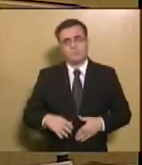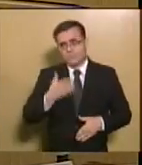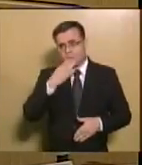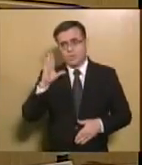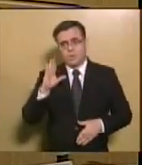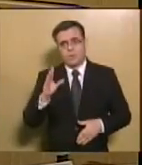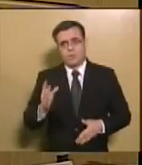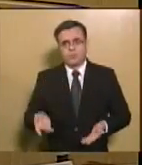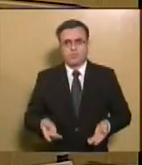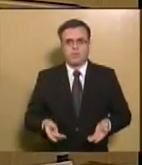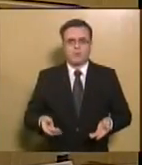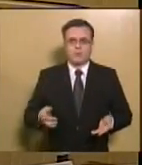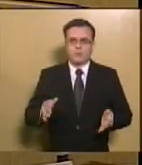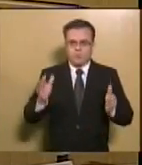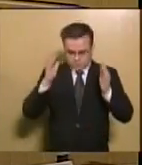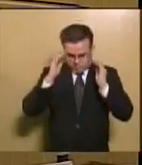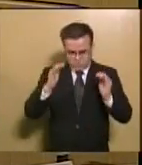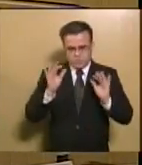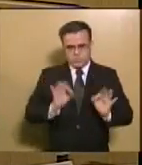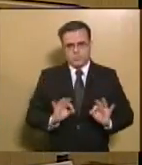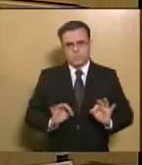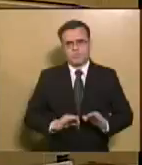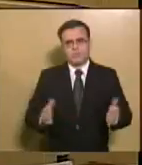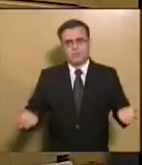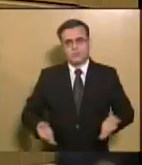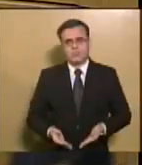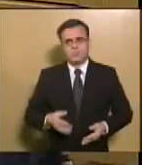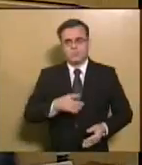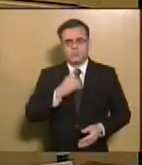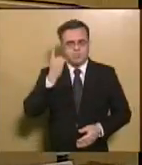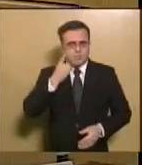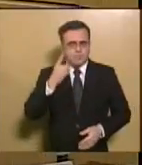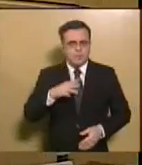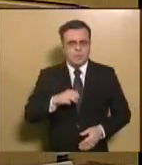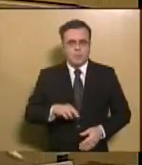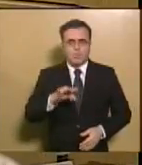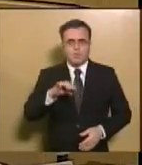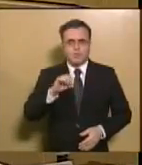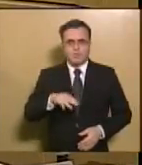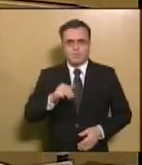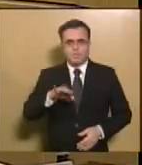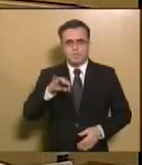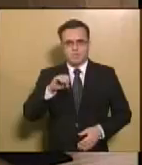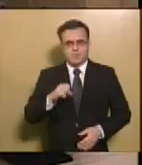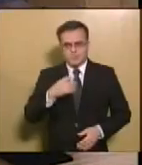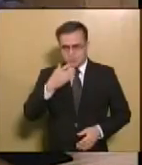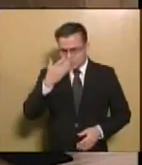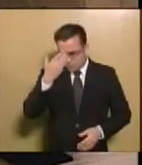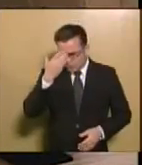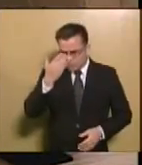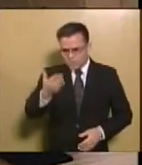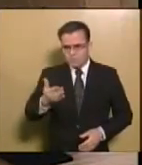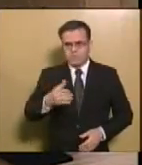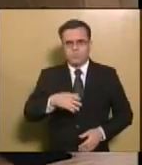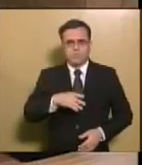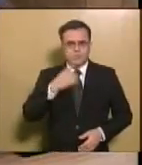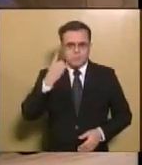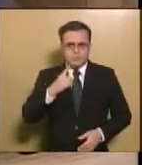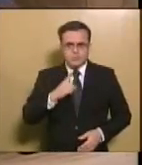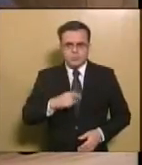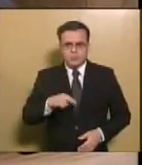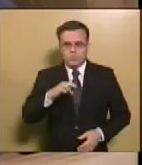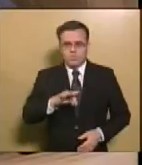normal. Mas para encerrar, ouço o deputado Moritz Matos. Obrigado, colega Geraldo Passos,